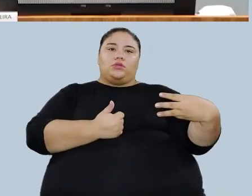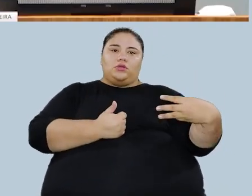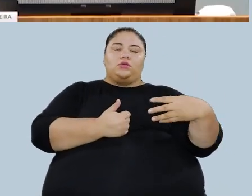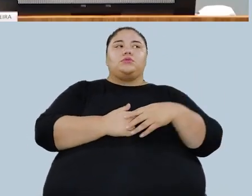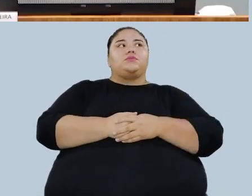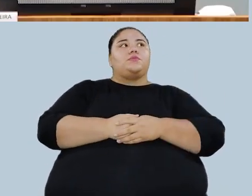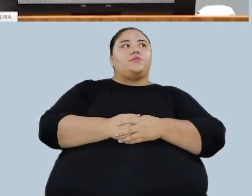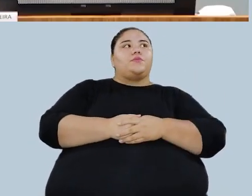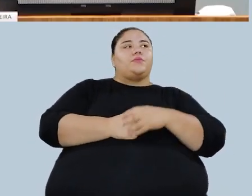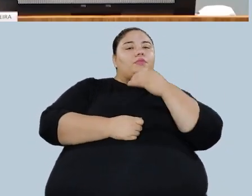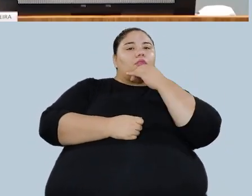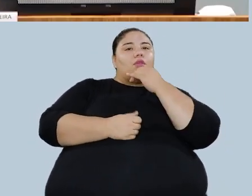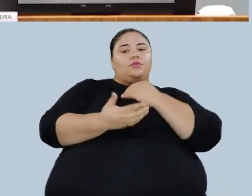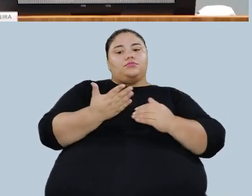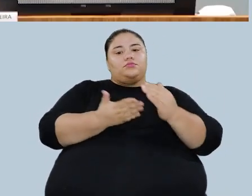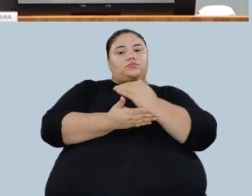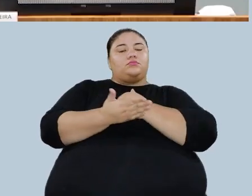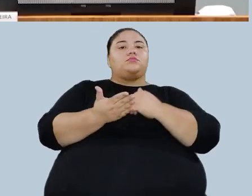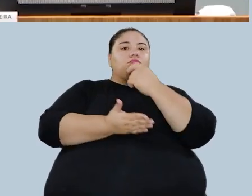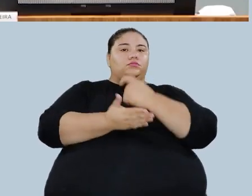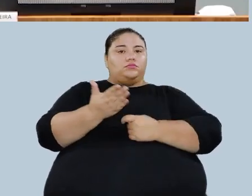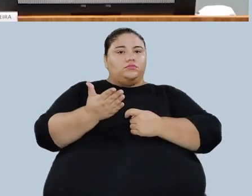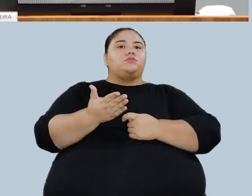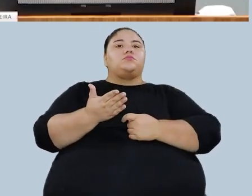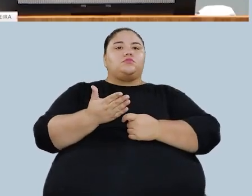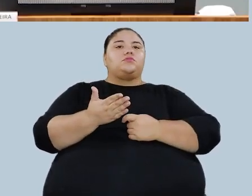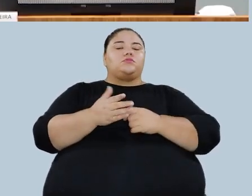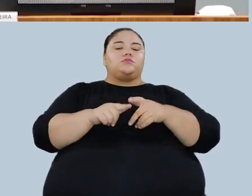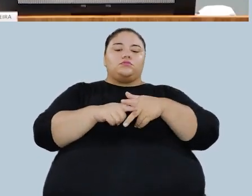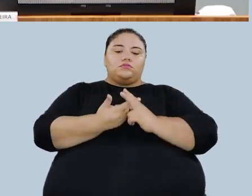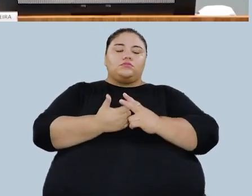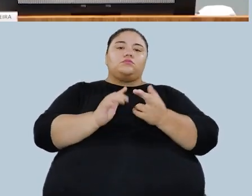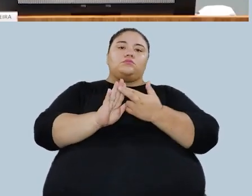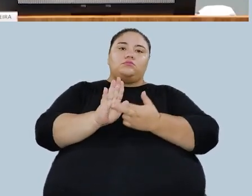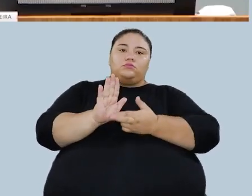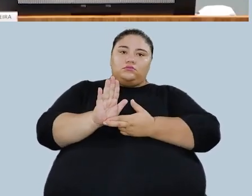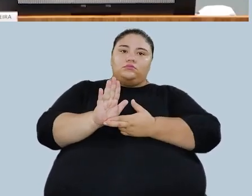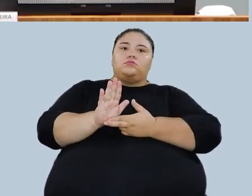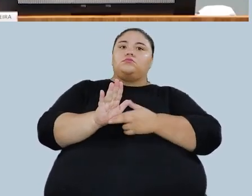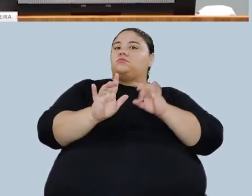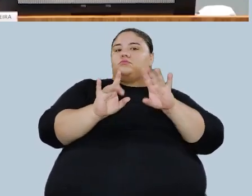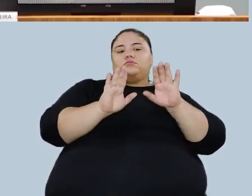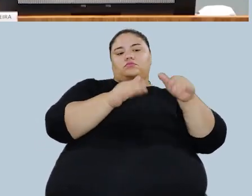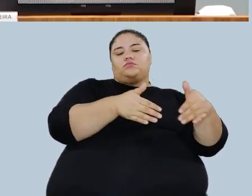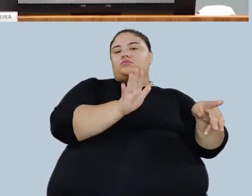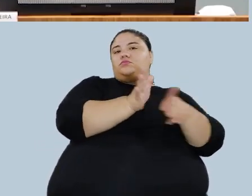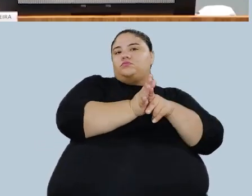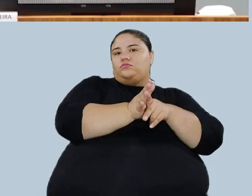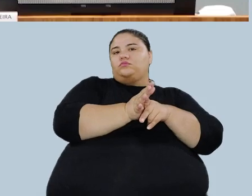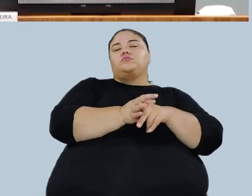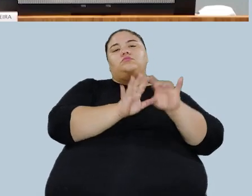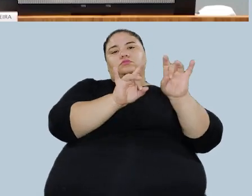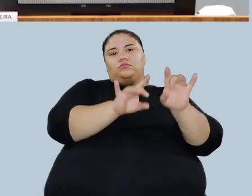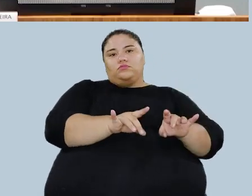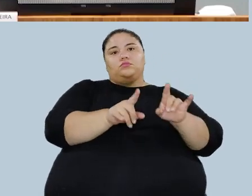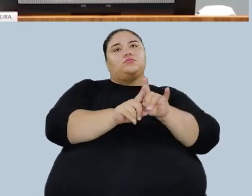dizer, o arrendatário deve ser contribuinte no regime regular e não sujeito ao regime específico. Então,